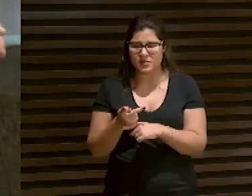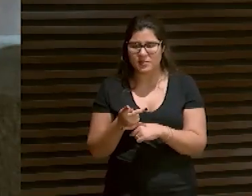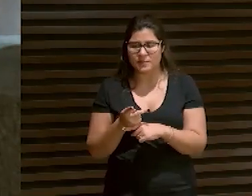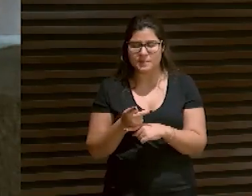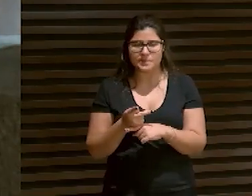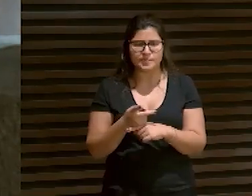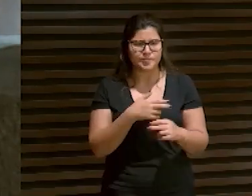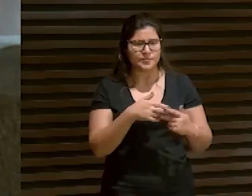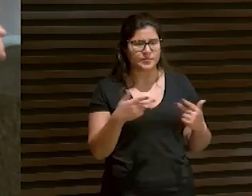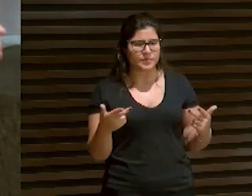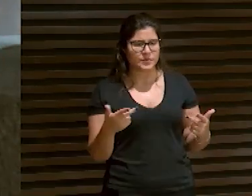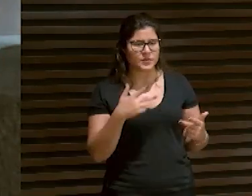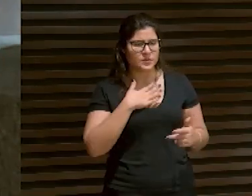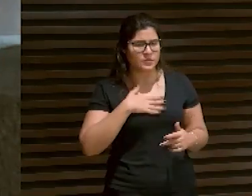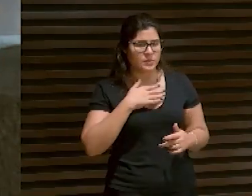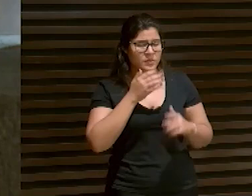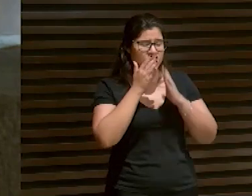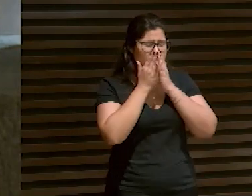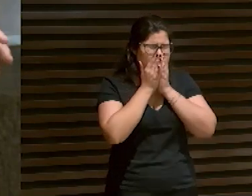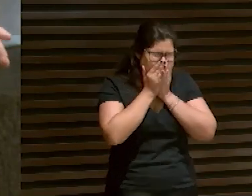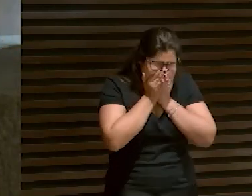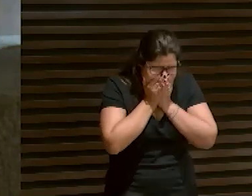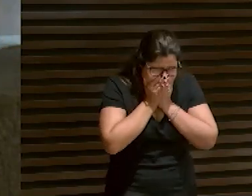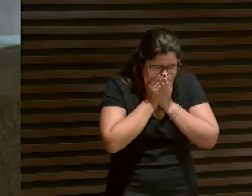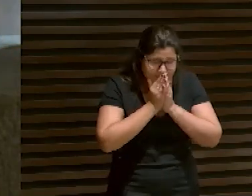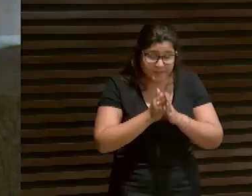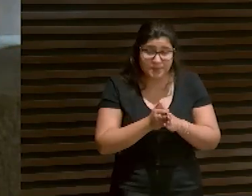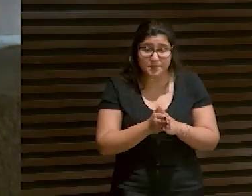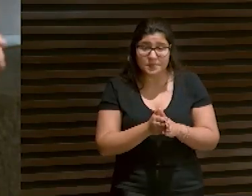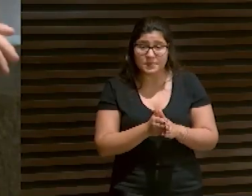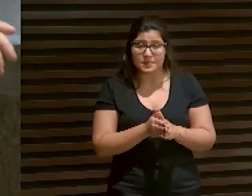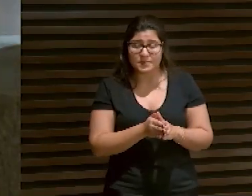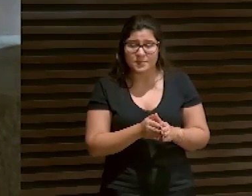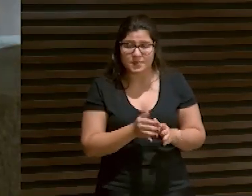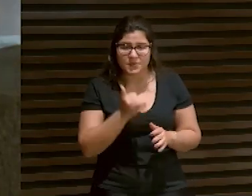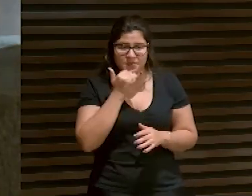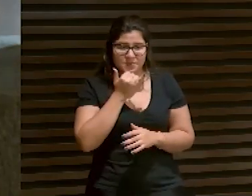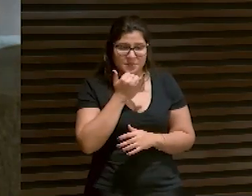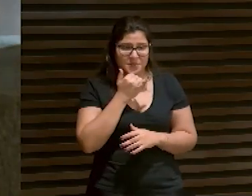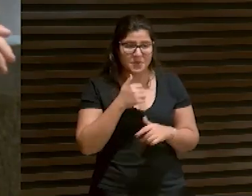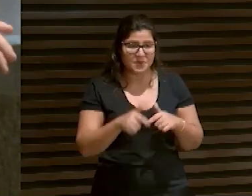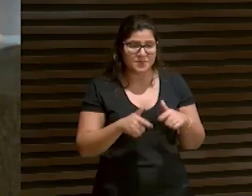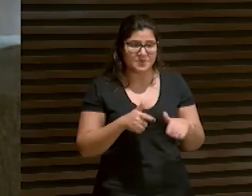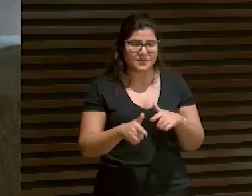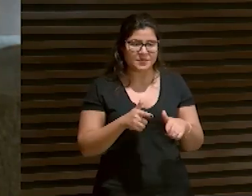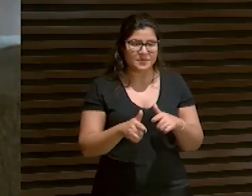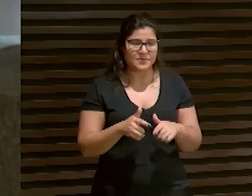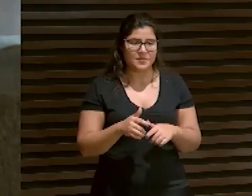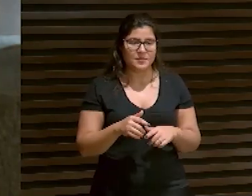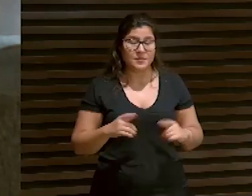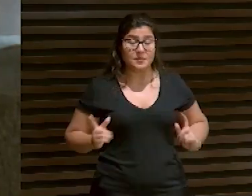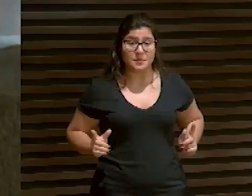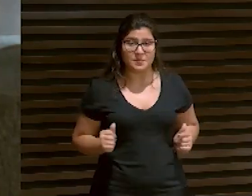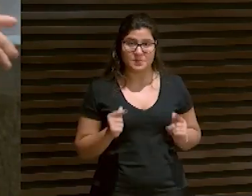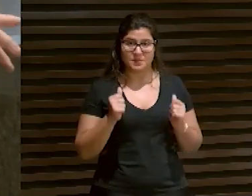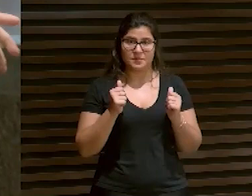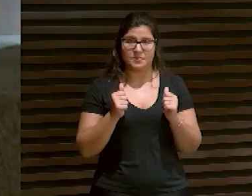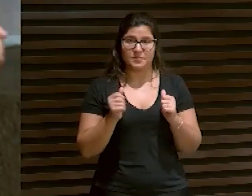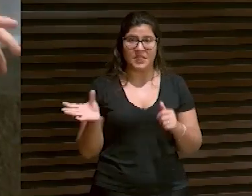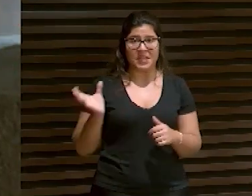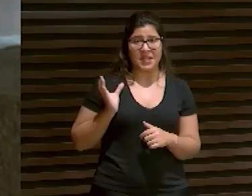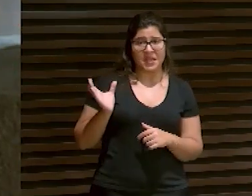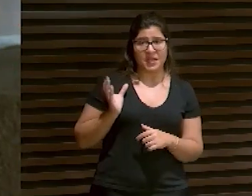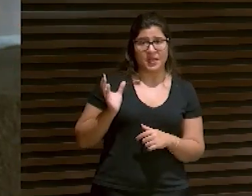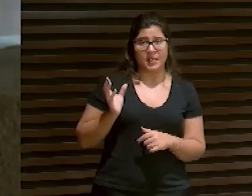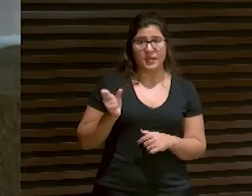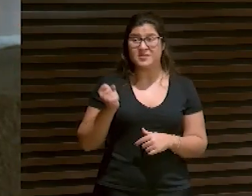em coisas, no trabalho, no dinheiro, na família, em patrimônio, em passeios,